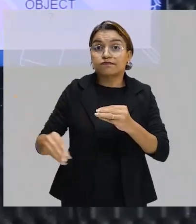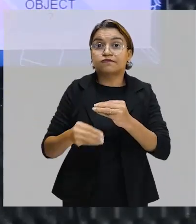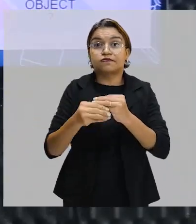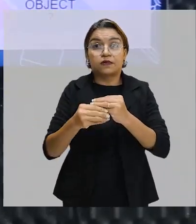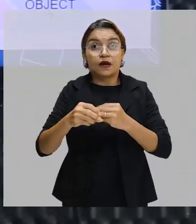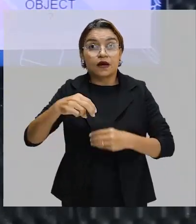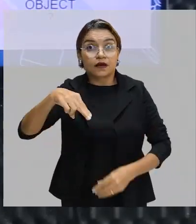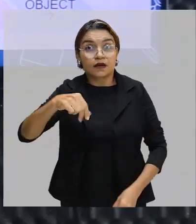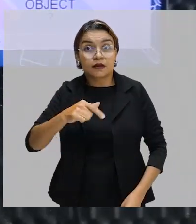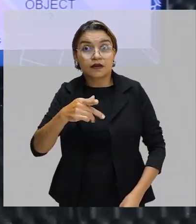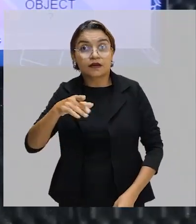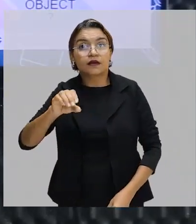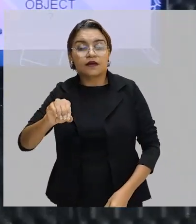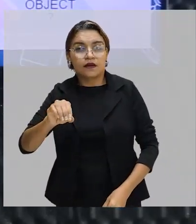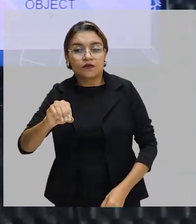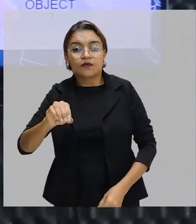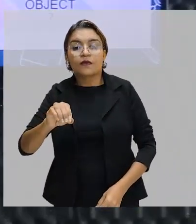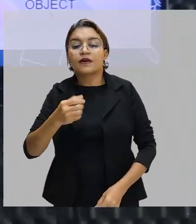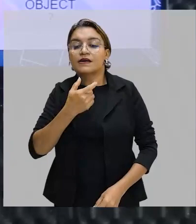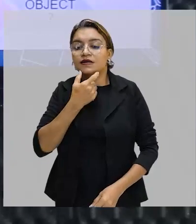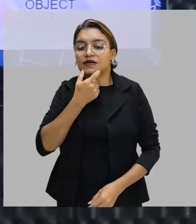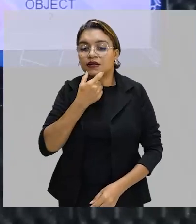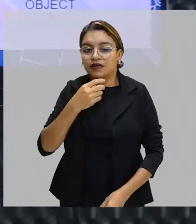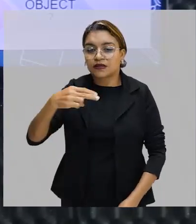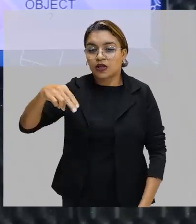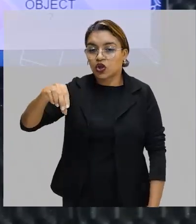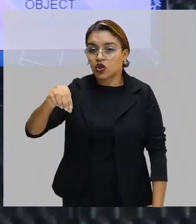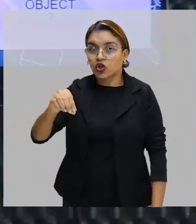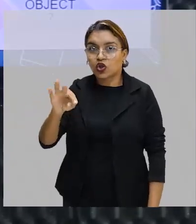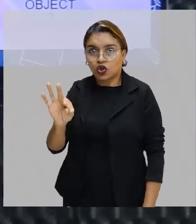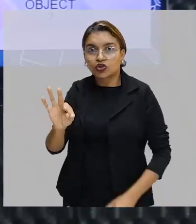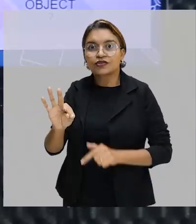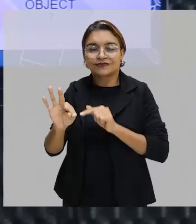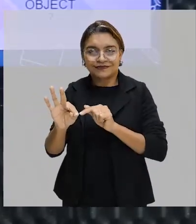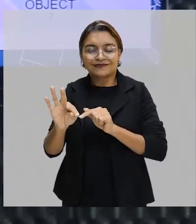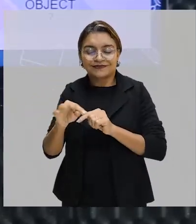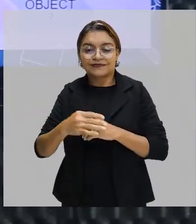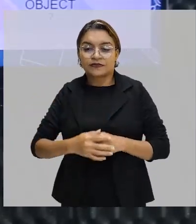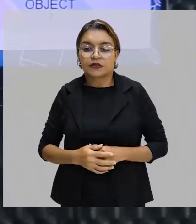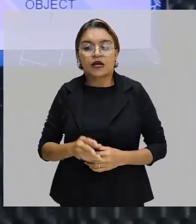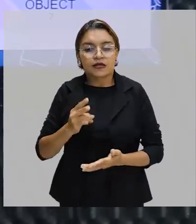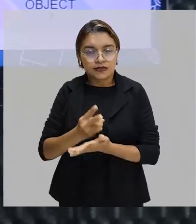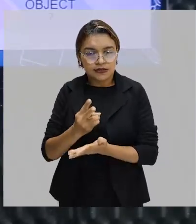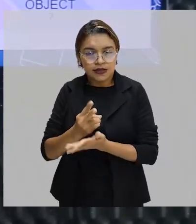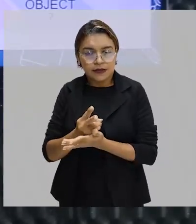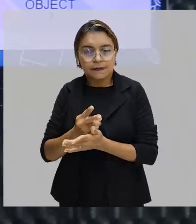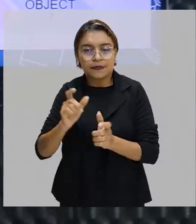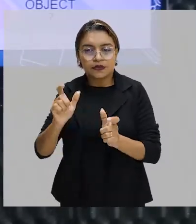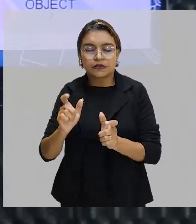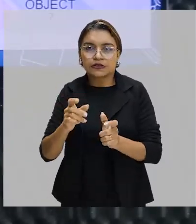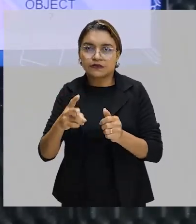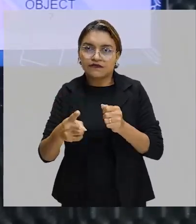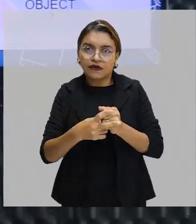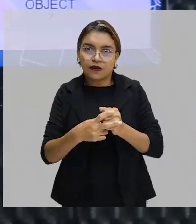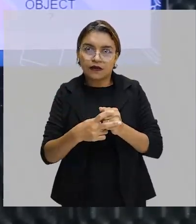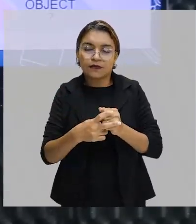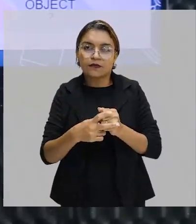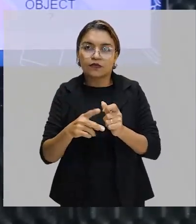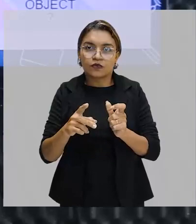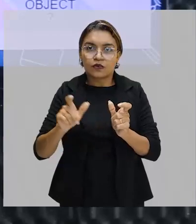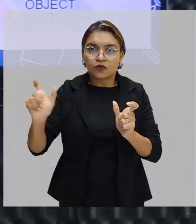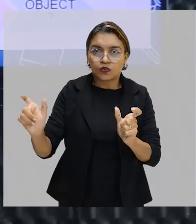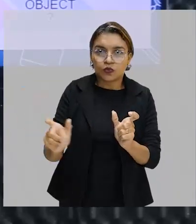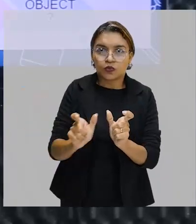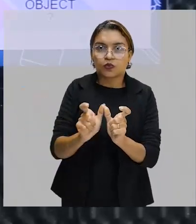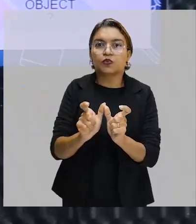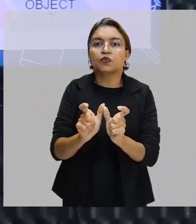que nesse caso vai ser o not, tá bom? Que é a partícula de negação, sempre vem junto do verbo to be ou de